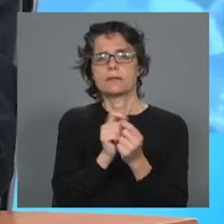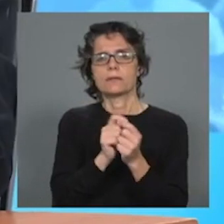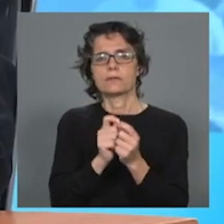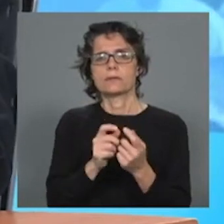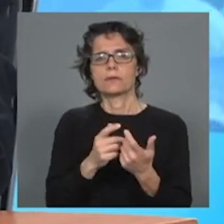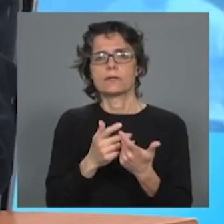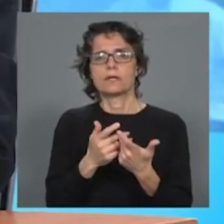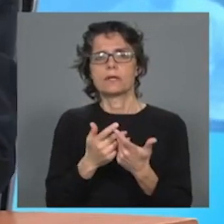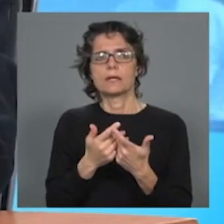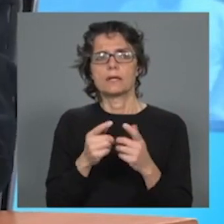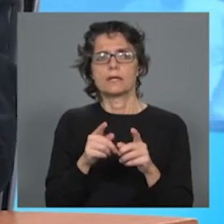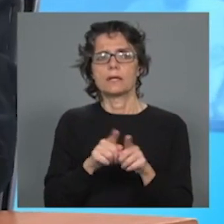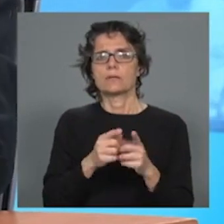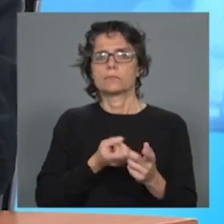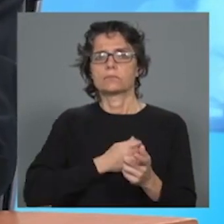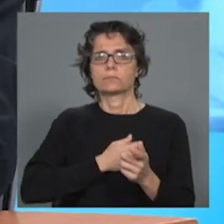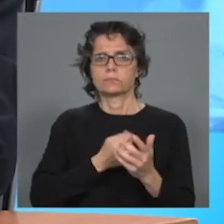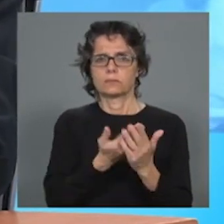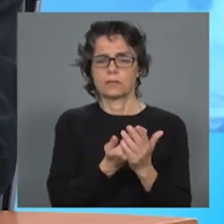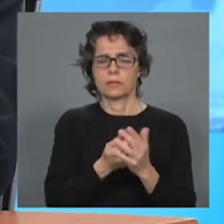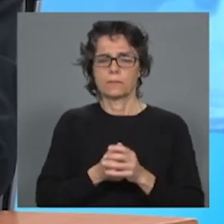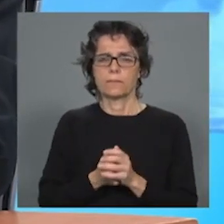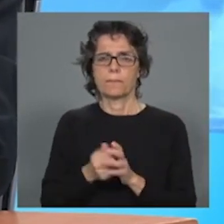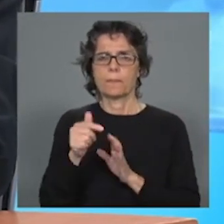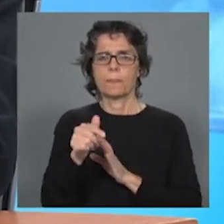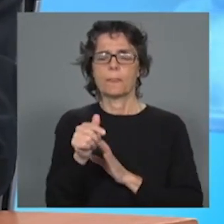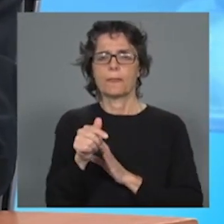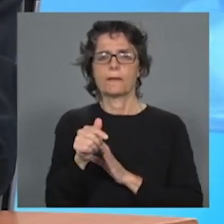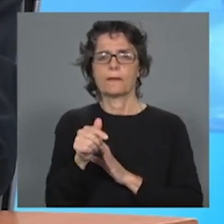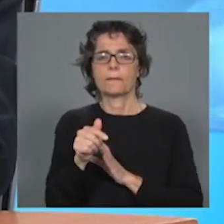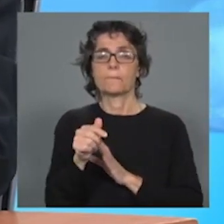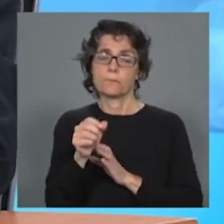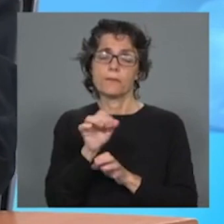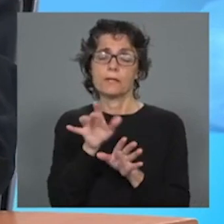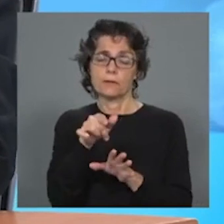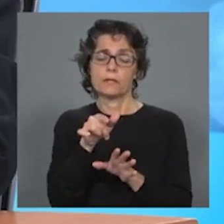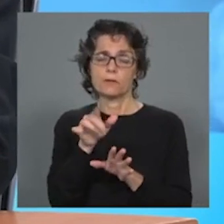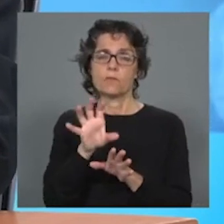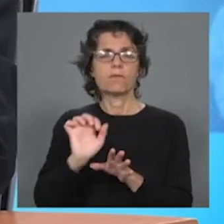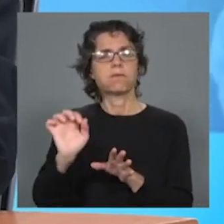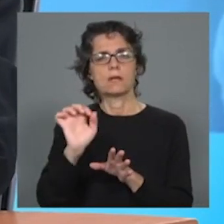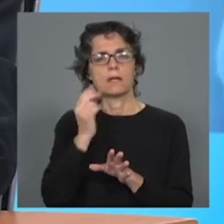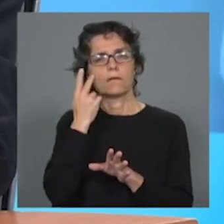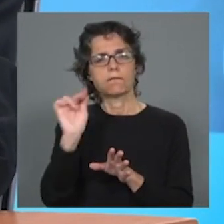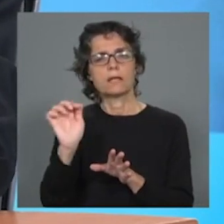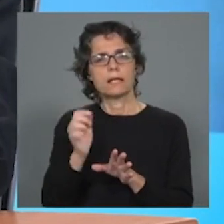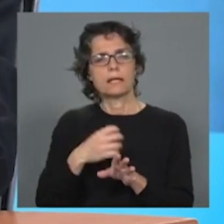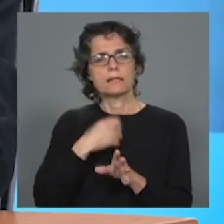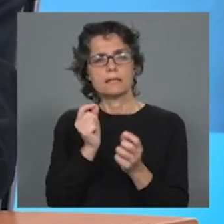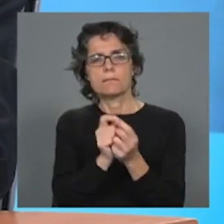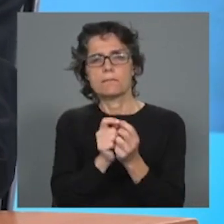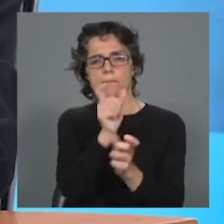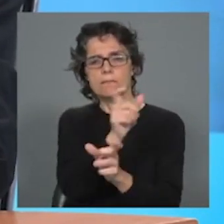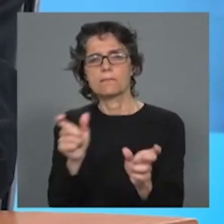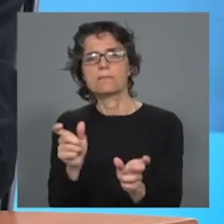evidente quanto possível para cada um de nós, que é tornar-se próximo, a proximidade